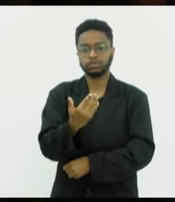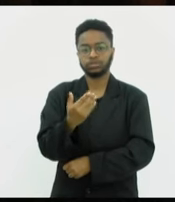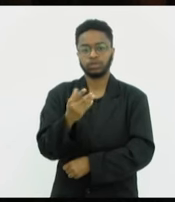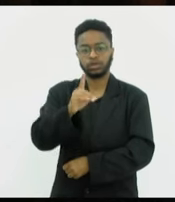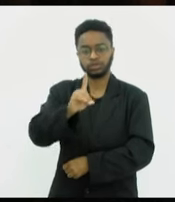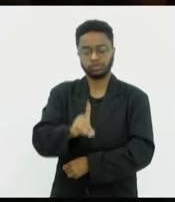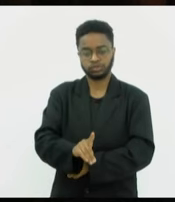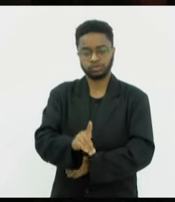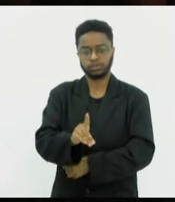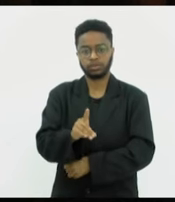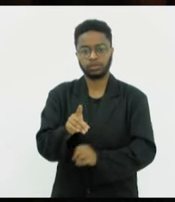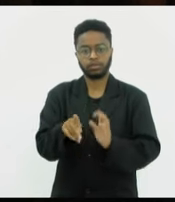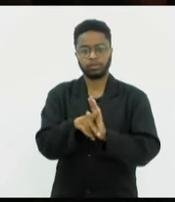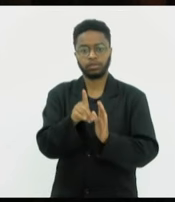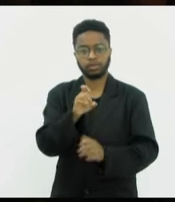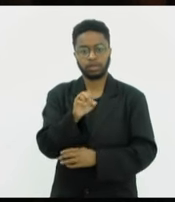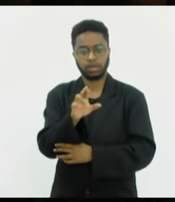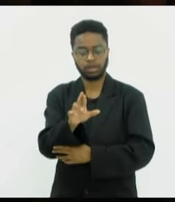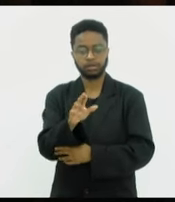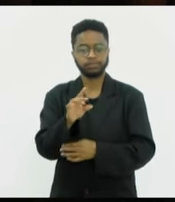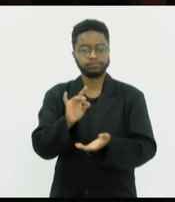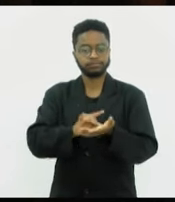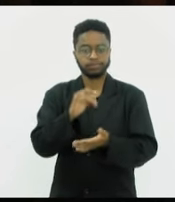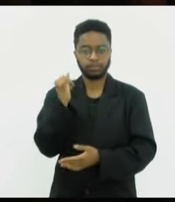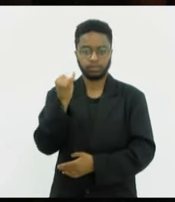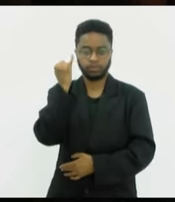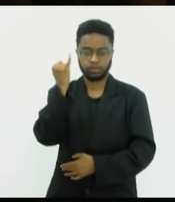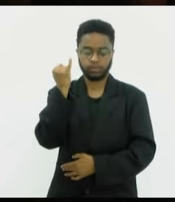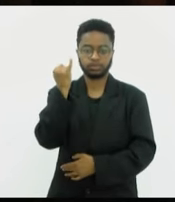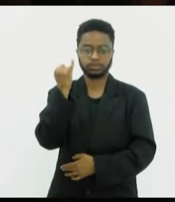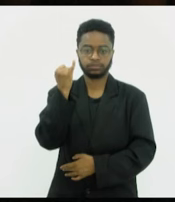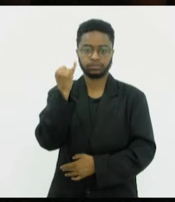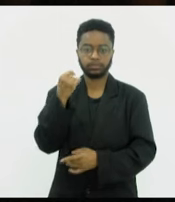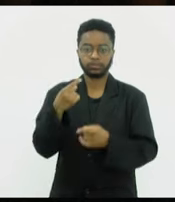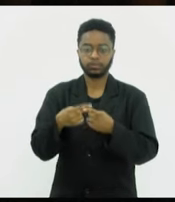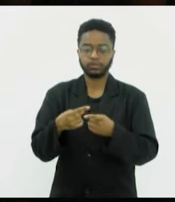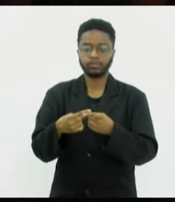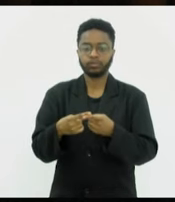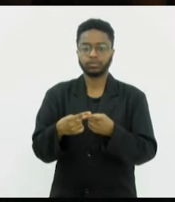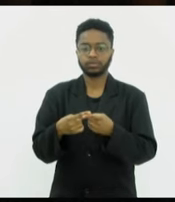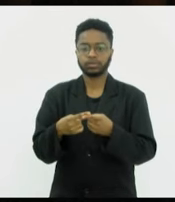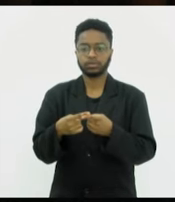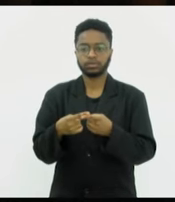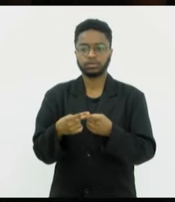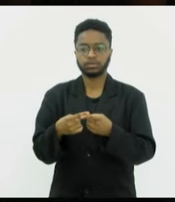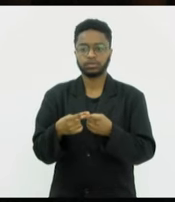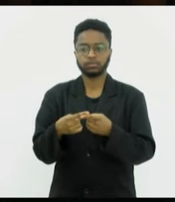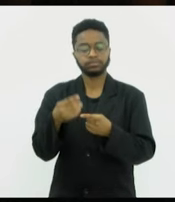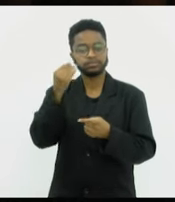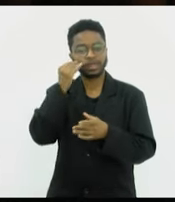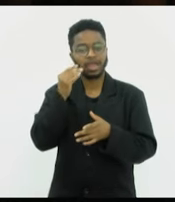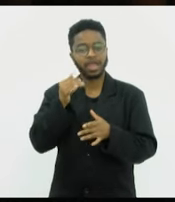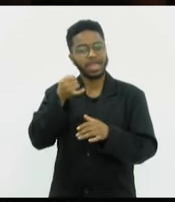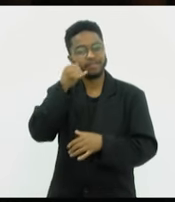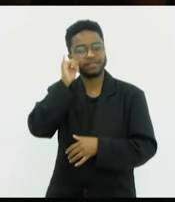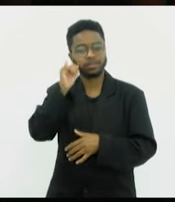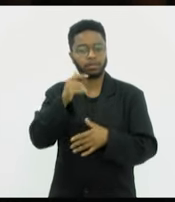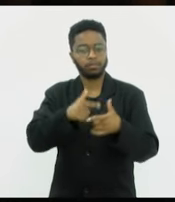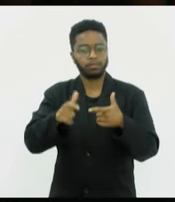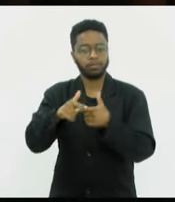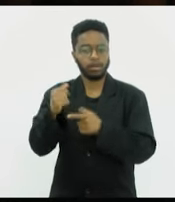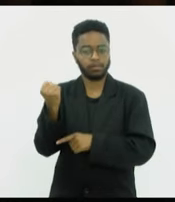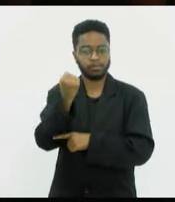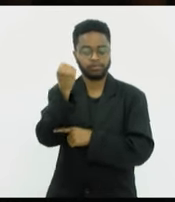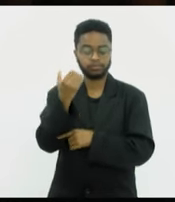diretoria do DR, são de fundamental importância para que nós não tenhamos transtornos maiores.